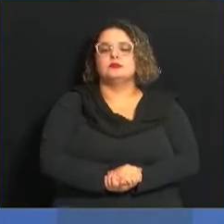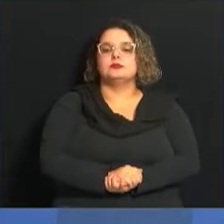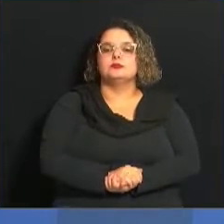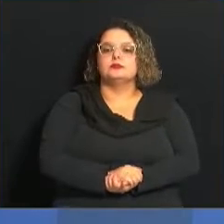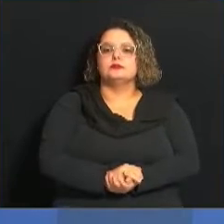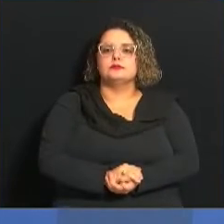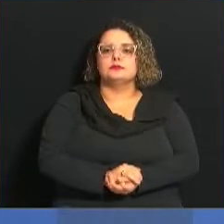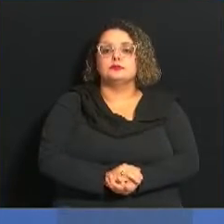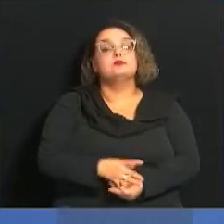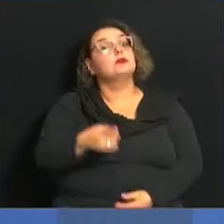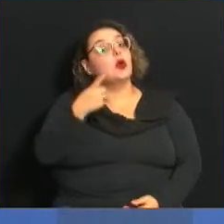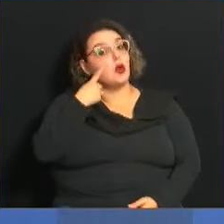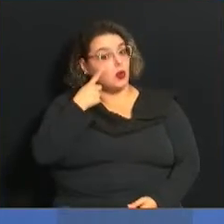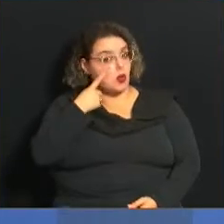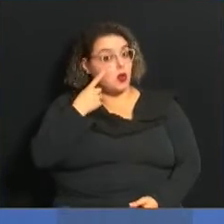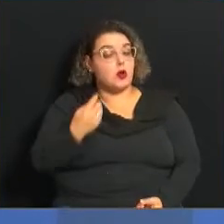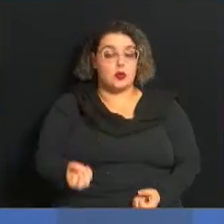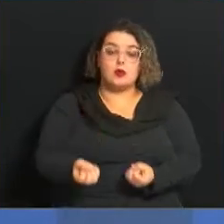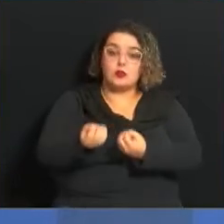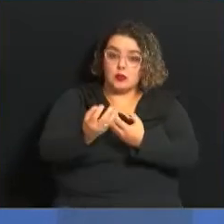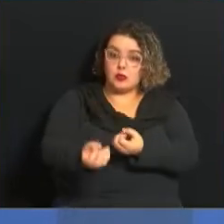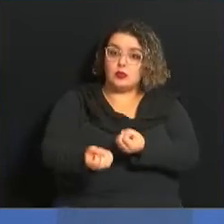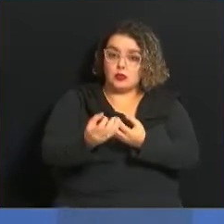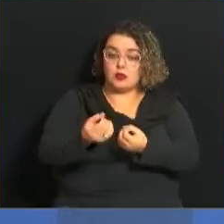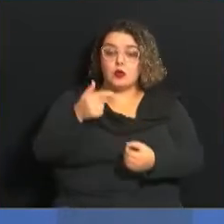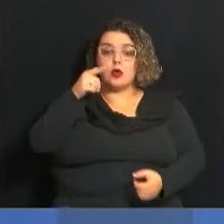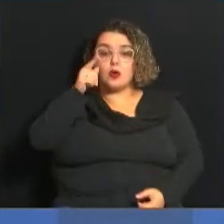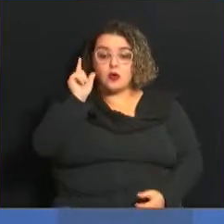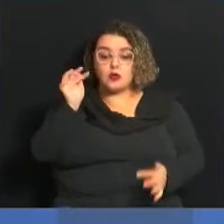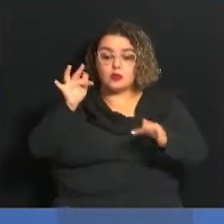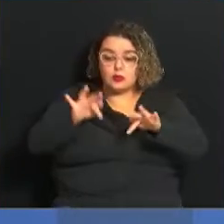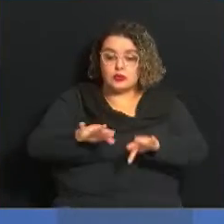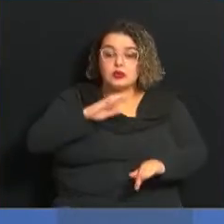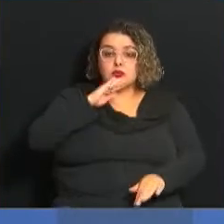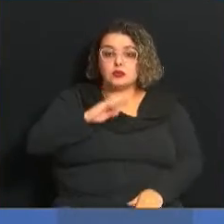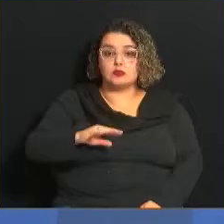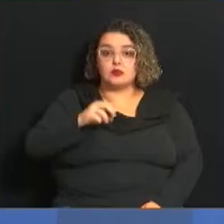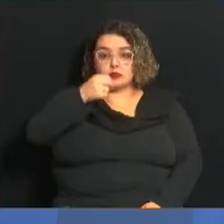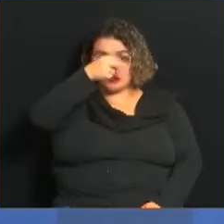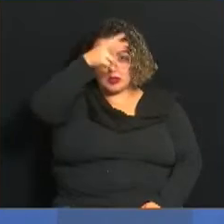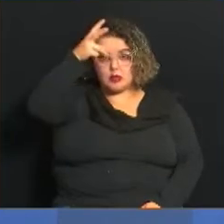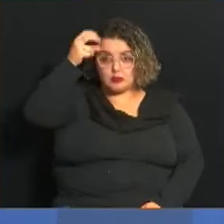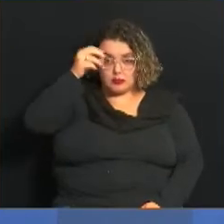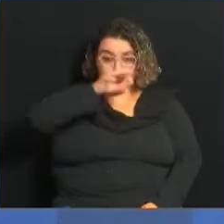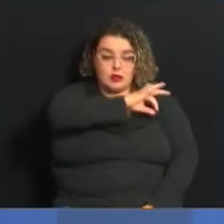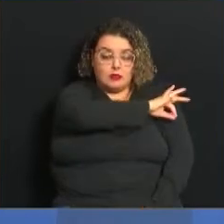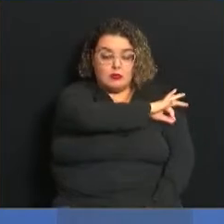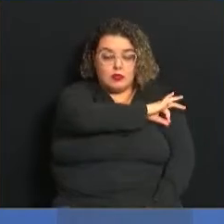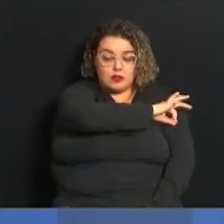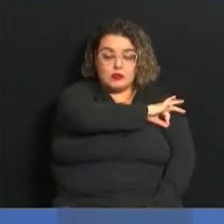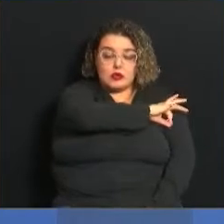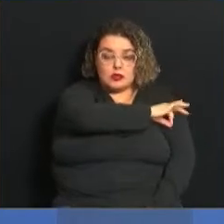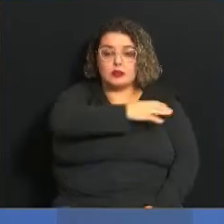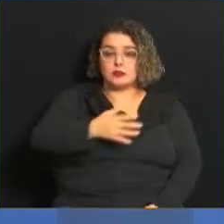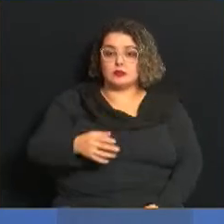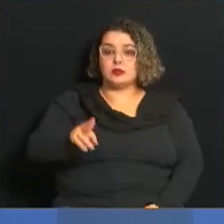Olha aí, o boletim que foi enviado ontem no final da tarde pela Prefeitura de Campinas aponta uma ocupação